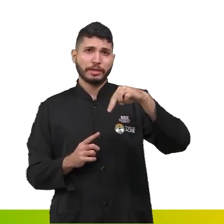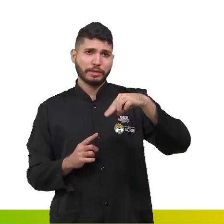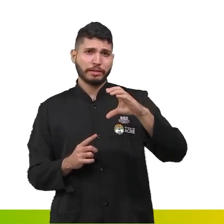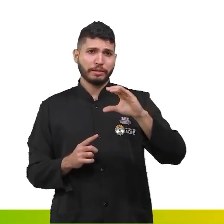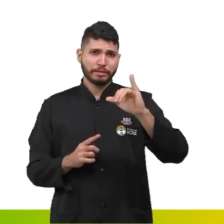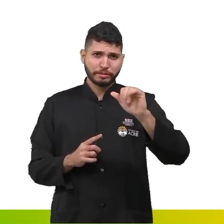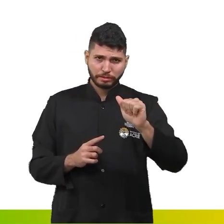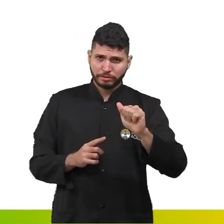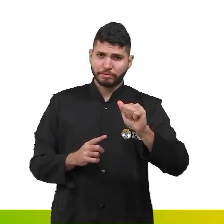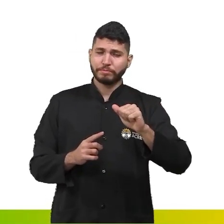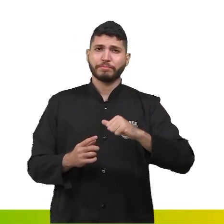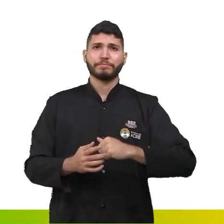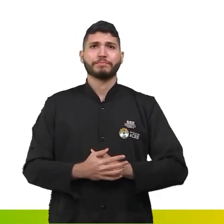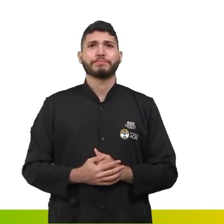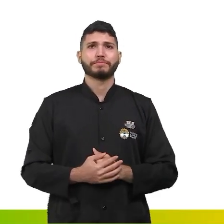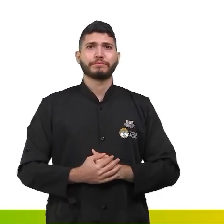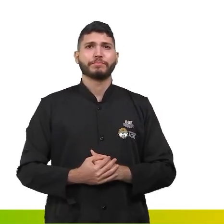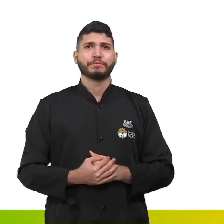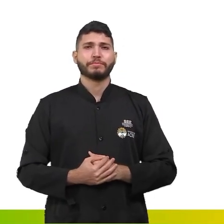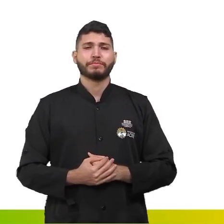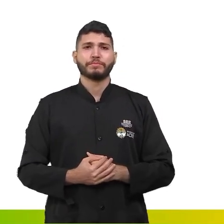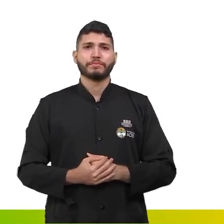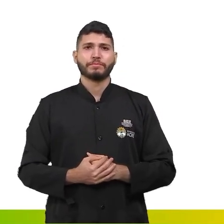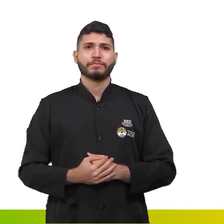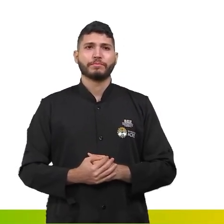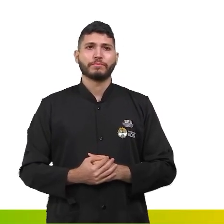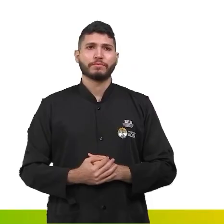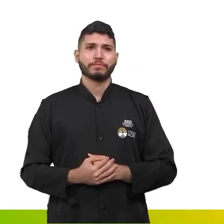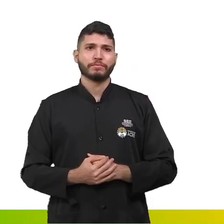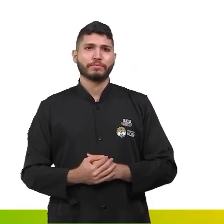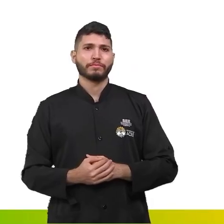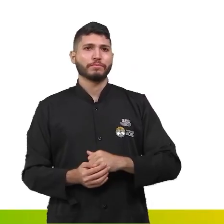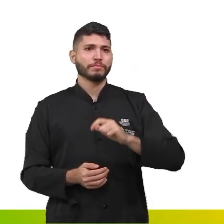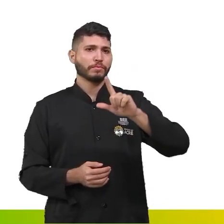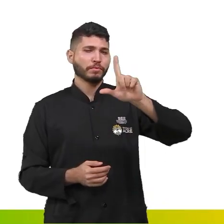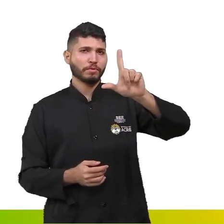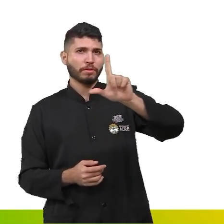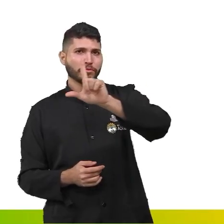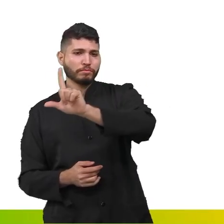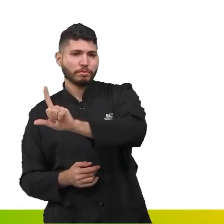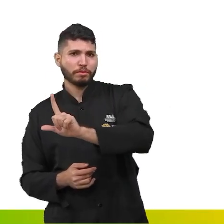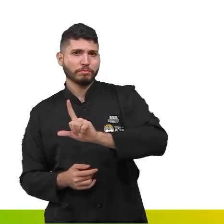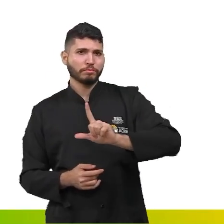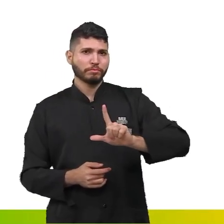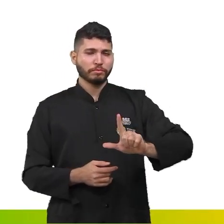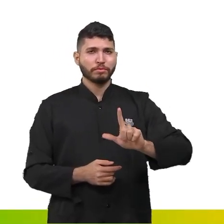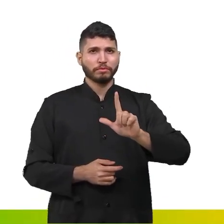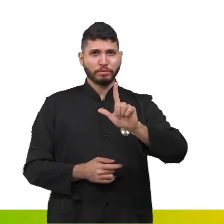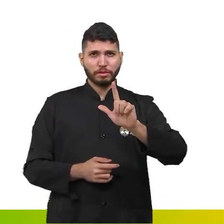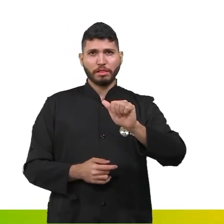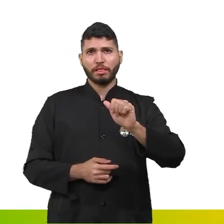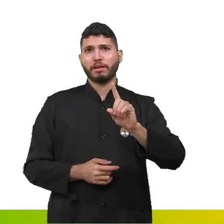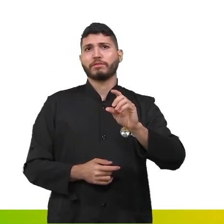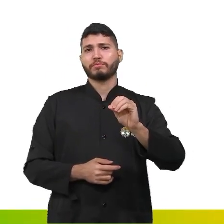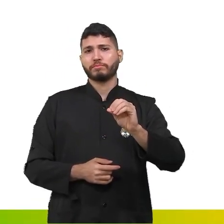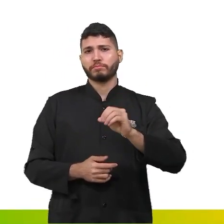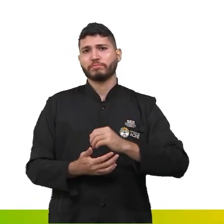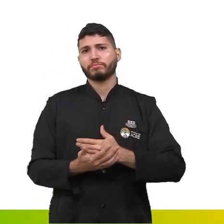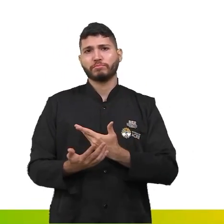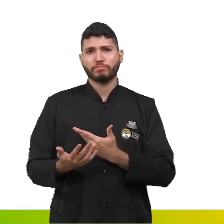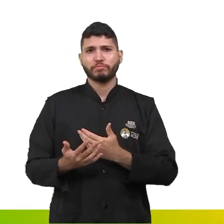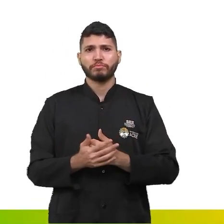Primeiro caso nós temos o caso lado, lado, lado, representado pelas letras